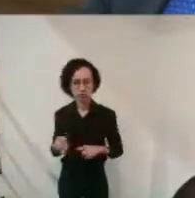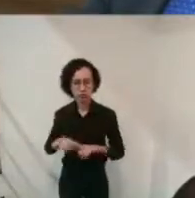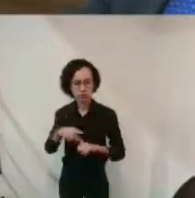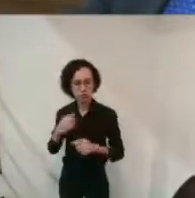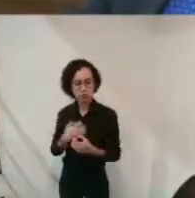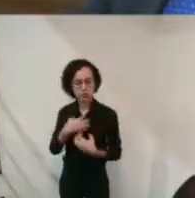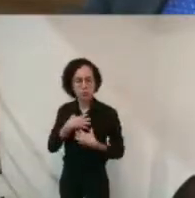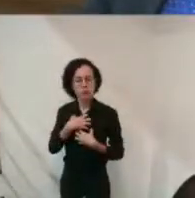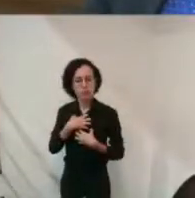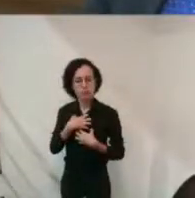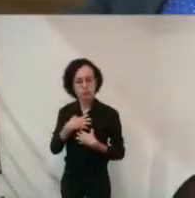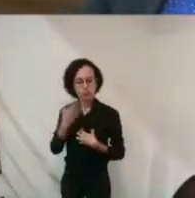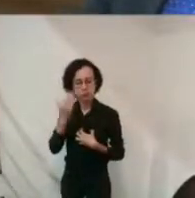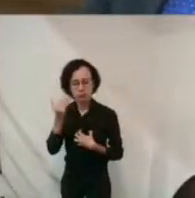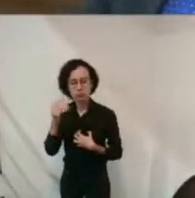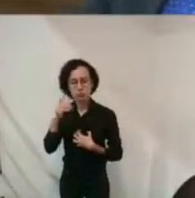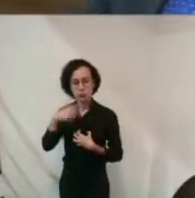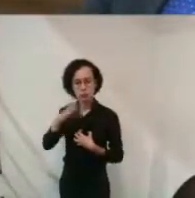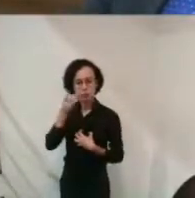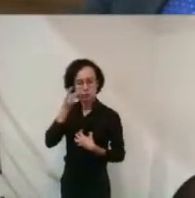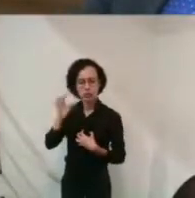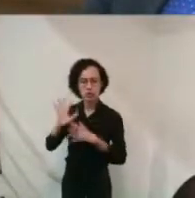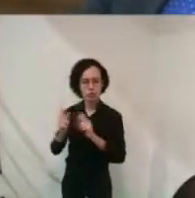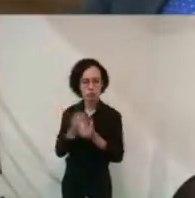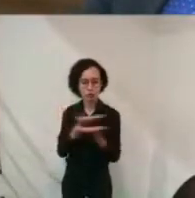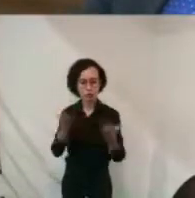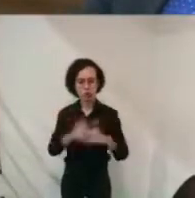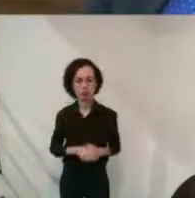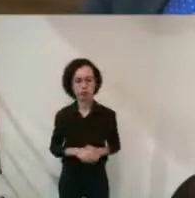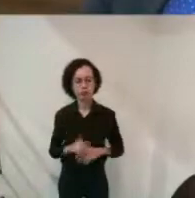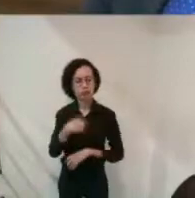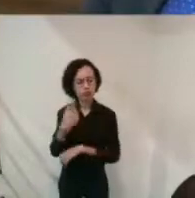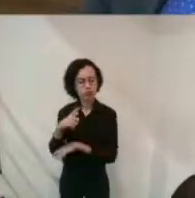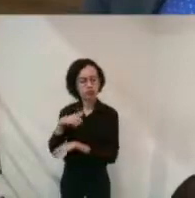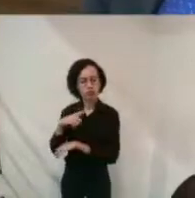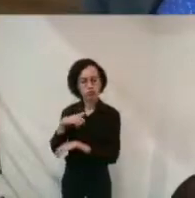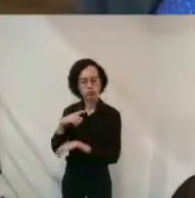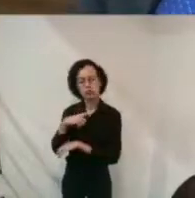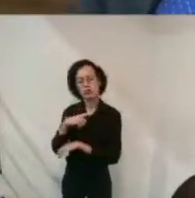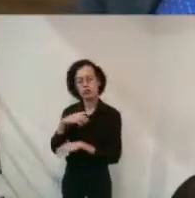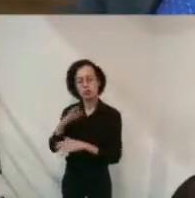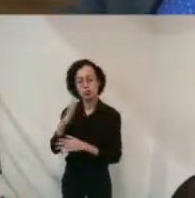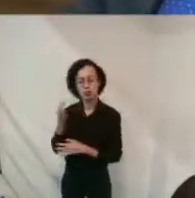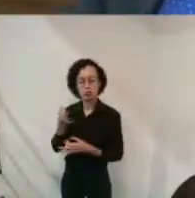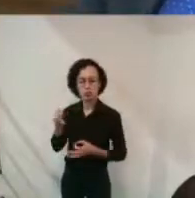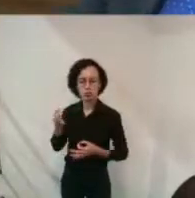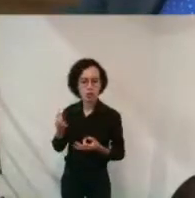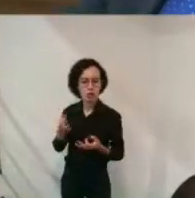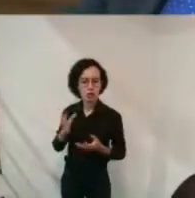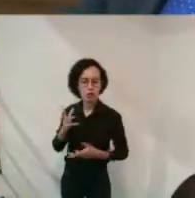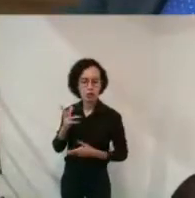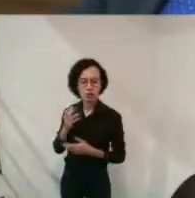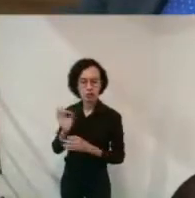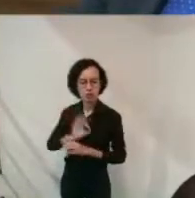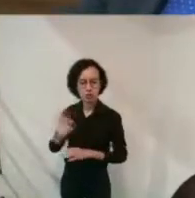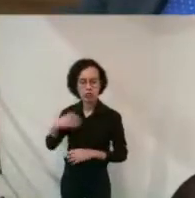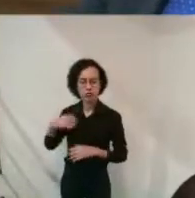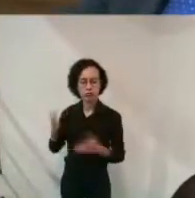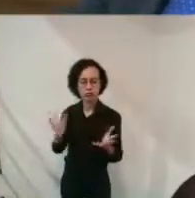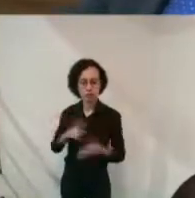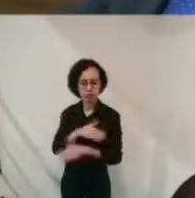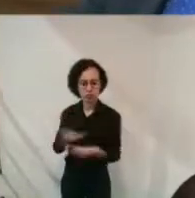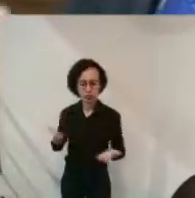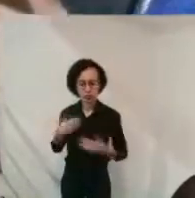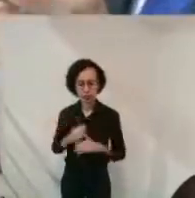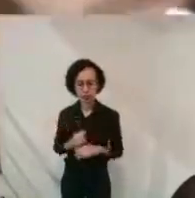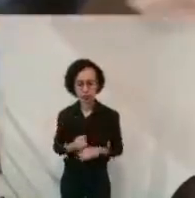sentimos muito honrados com a presença de todas e todos. Que tenhamos um excelente evento e que Deus nos abençoe nessa jornada. Muito